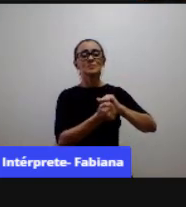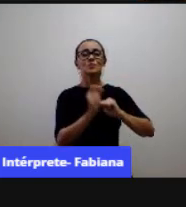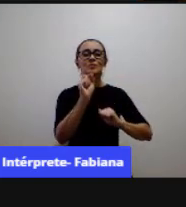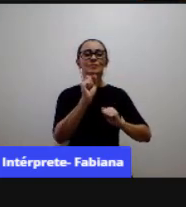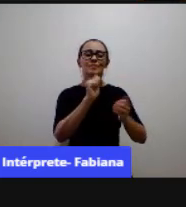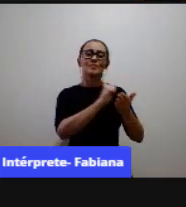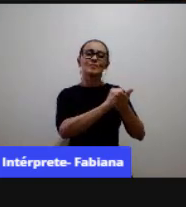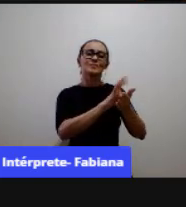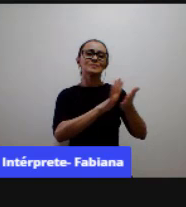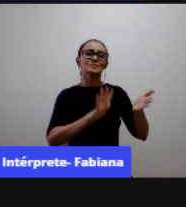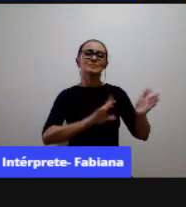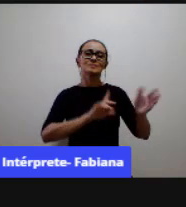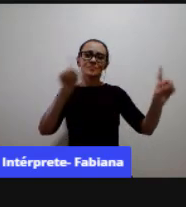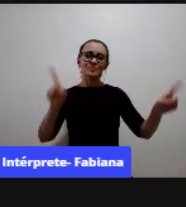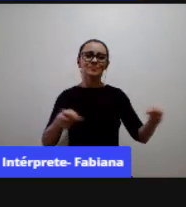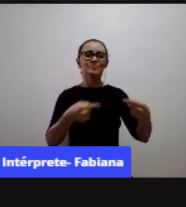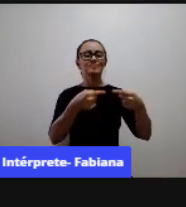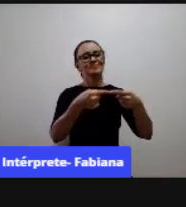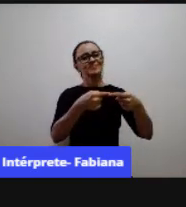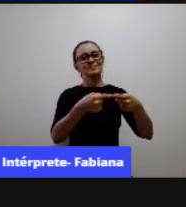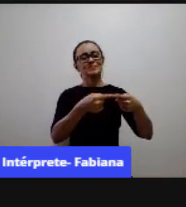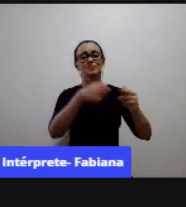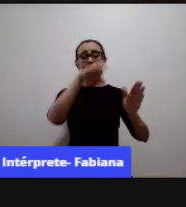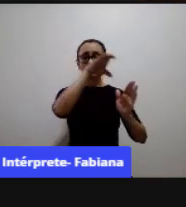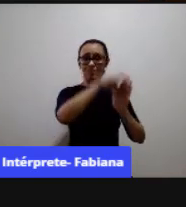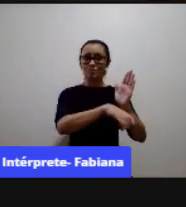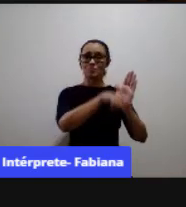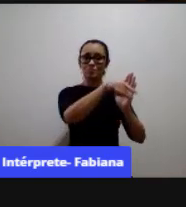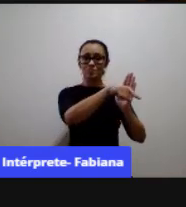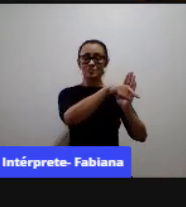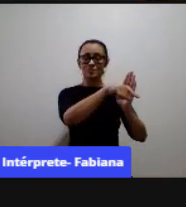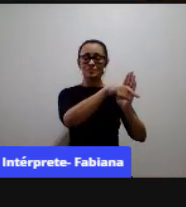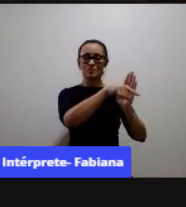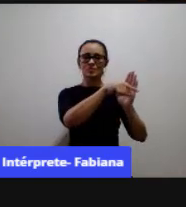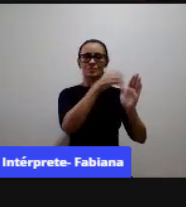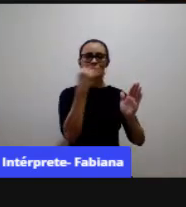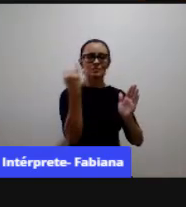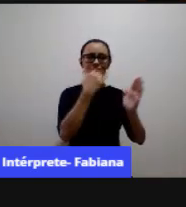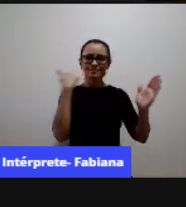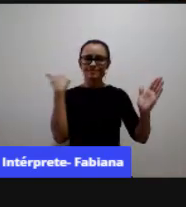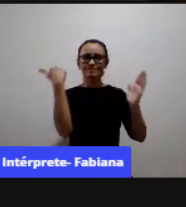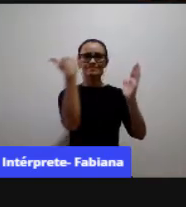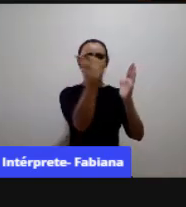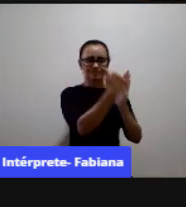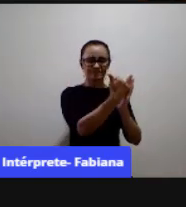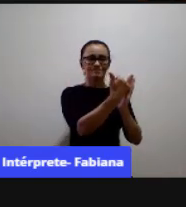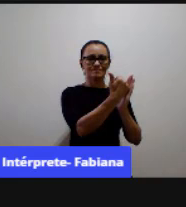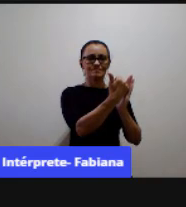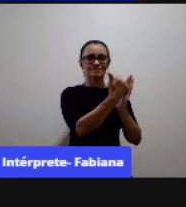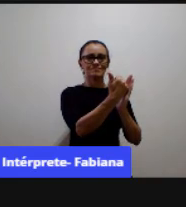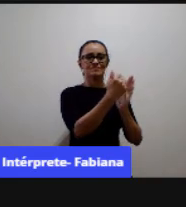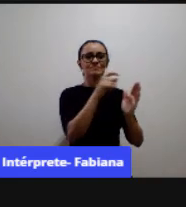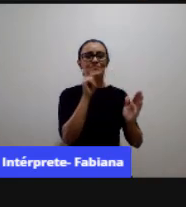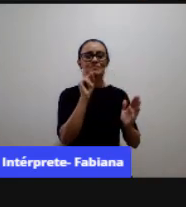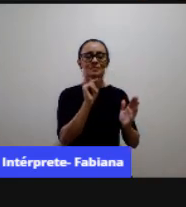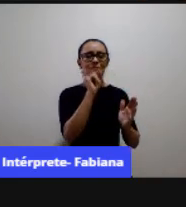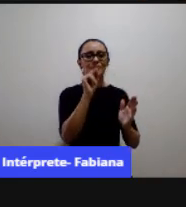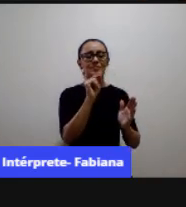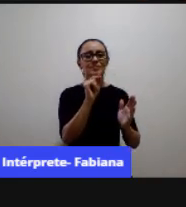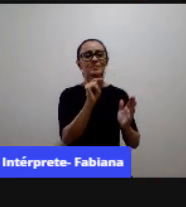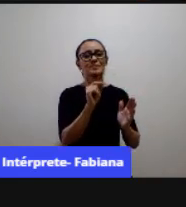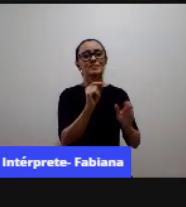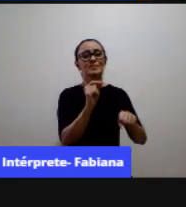atividades pertinentes àquele currículo. Então, quando a gente fala adequar, a gente fala de adequação de